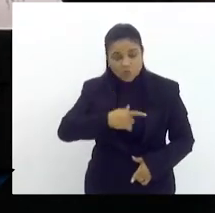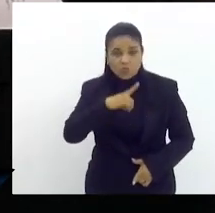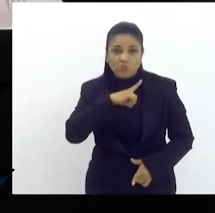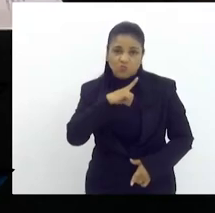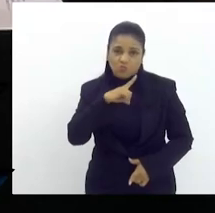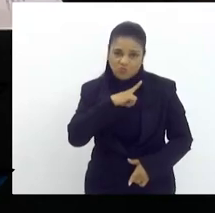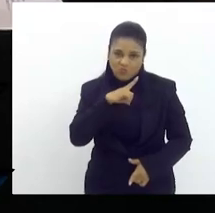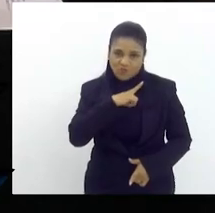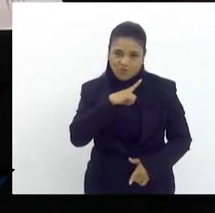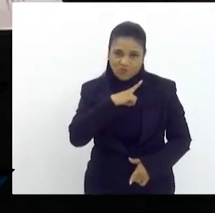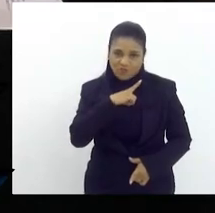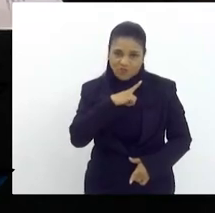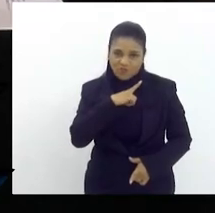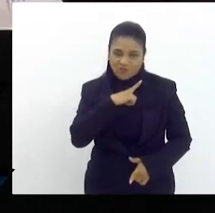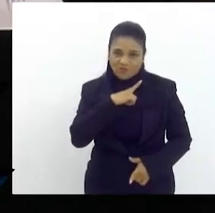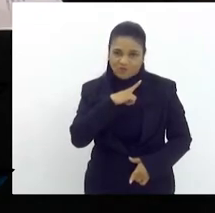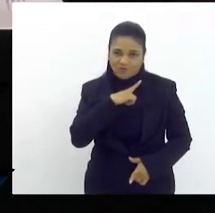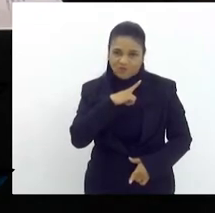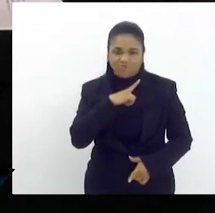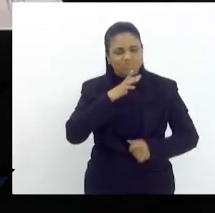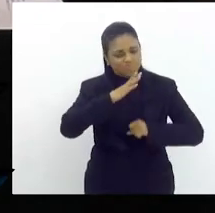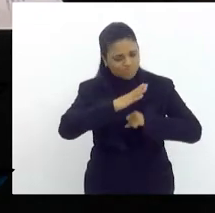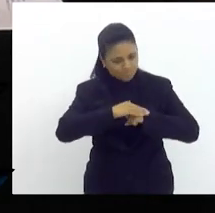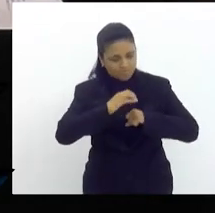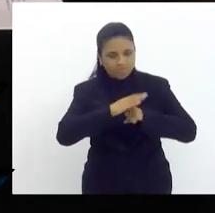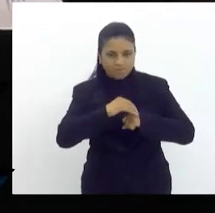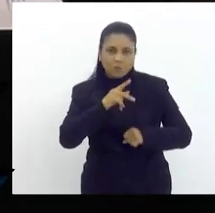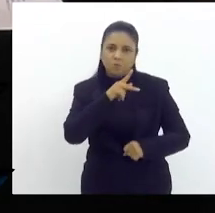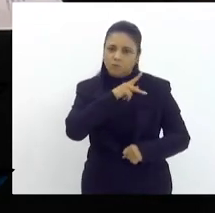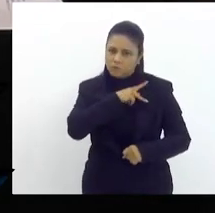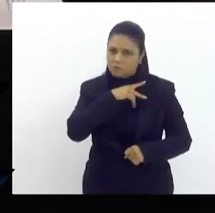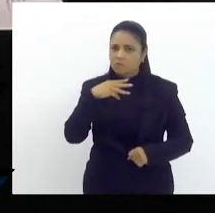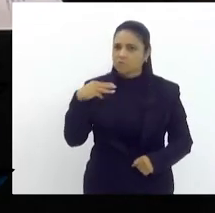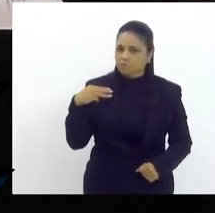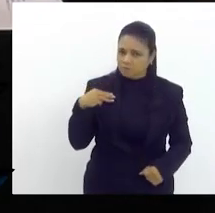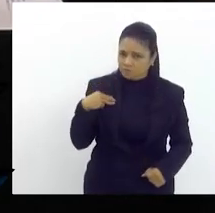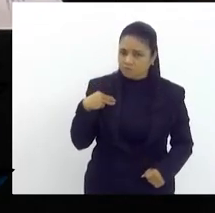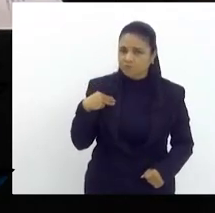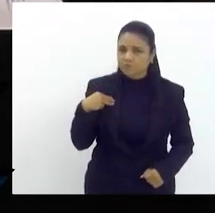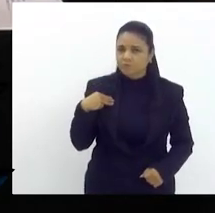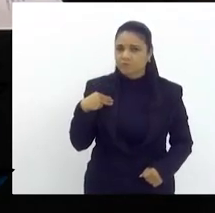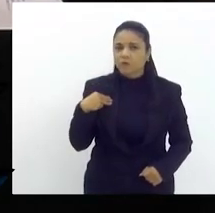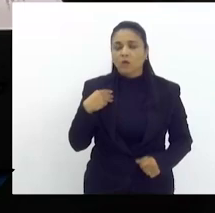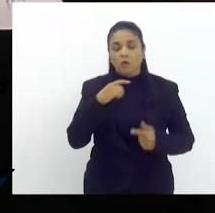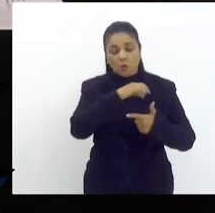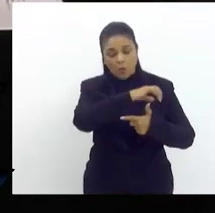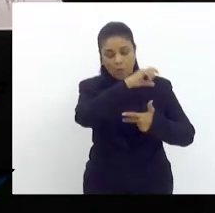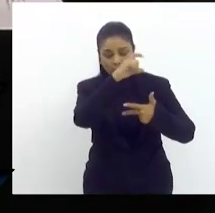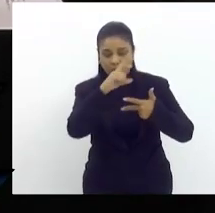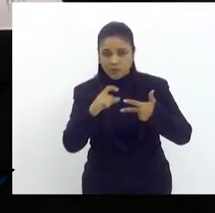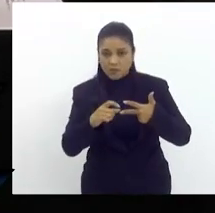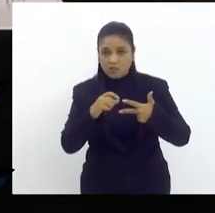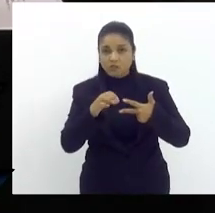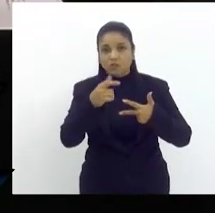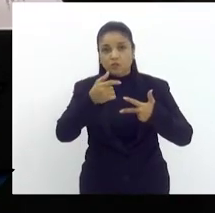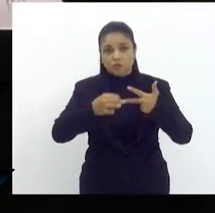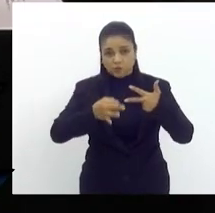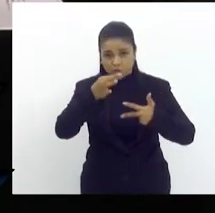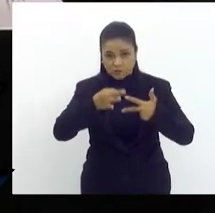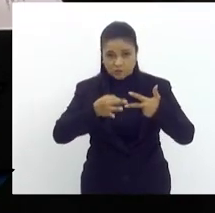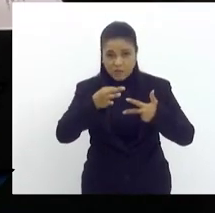grande estima e apreço tanto Ministério Público quanto poder judiciário seja do estado